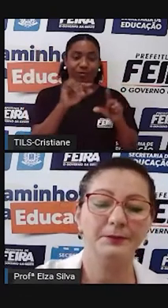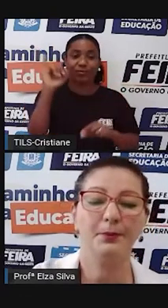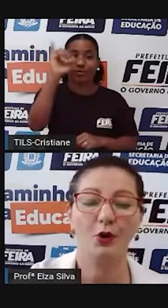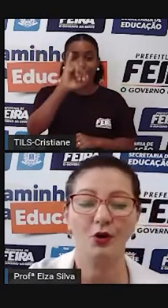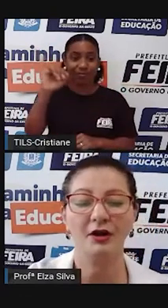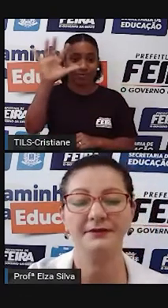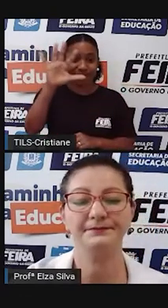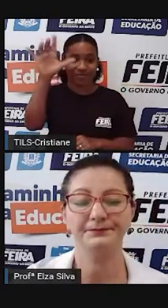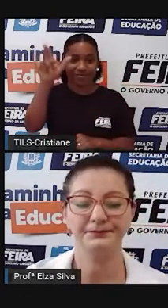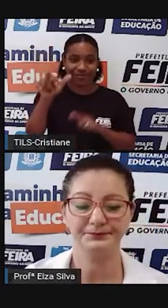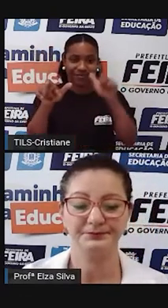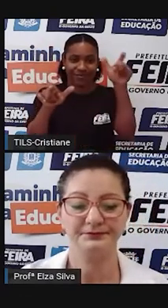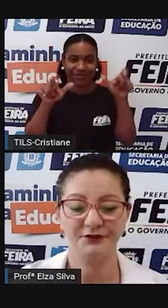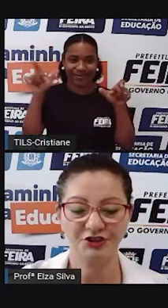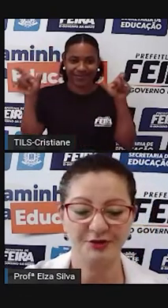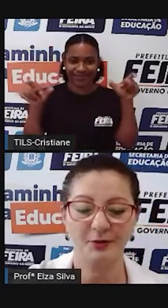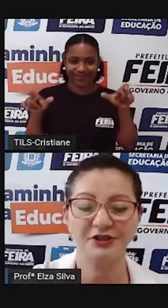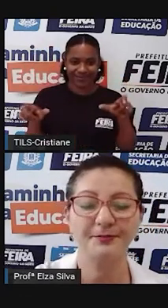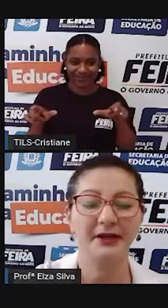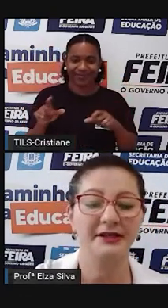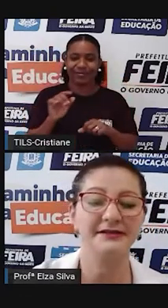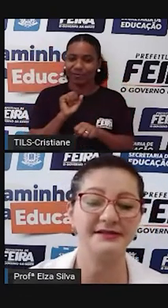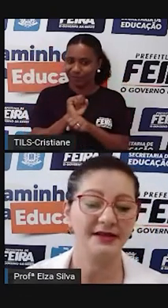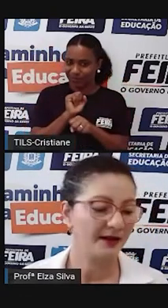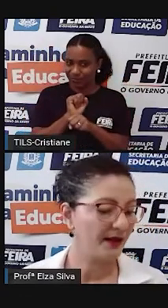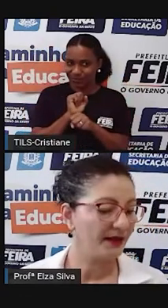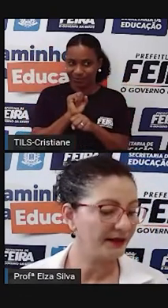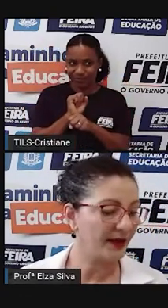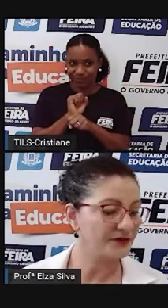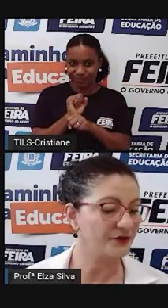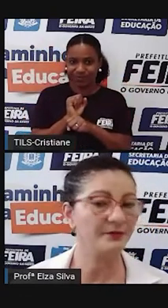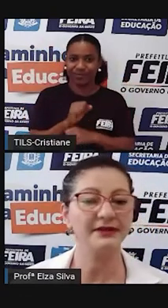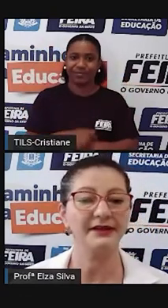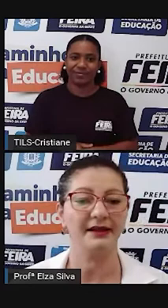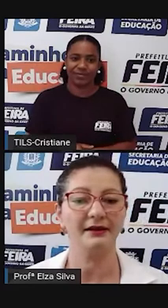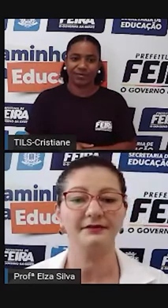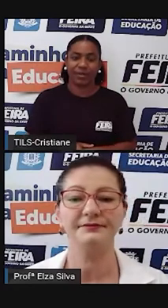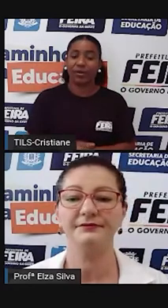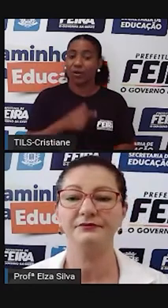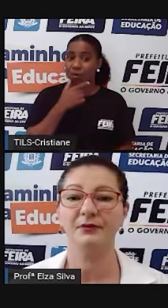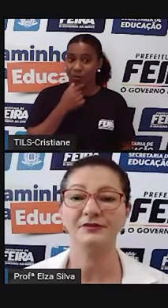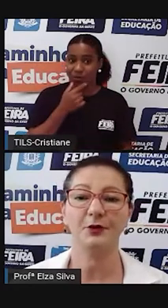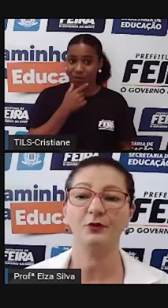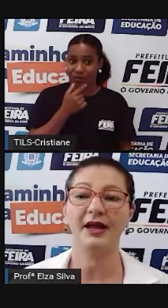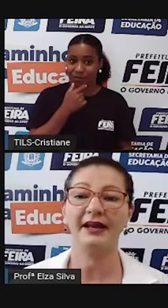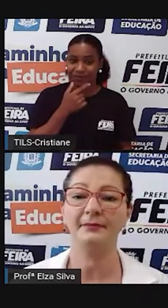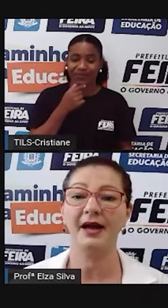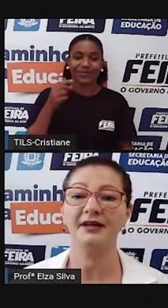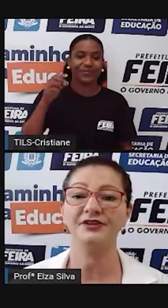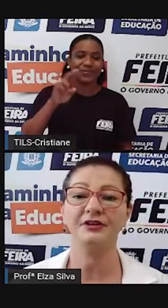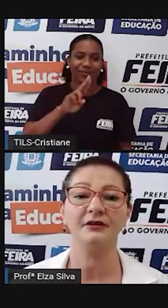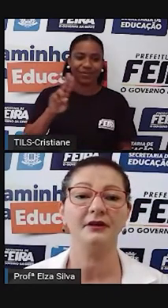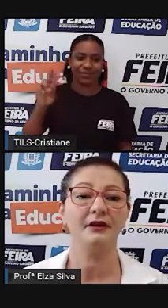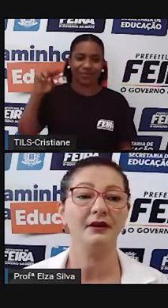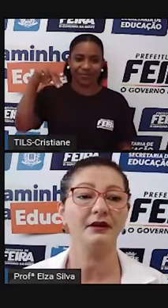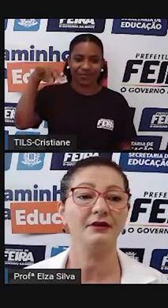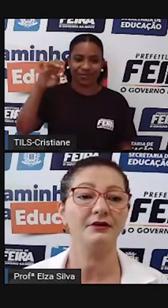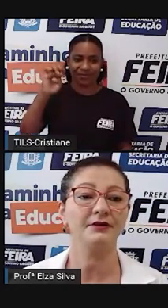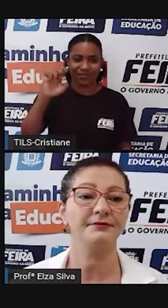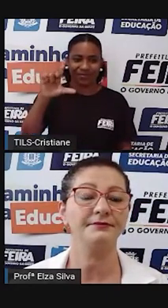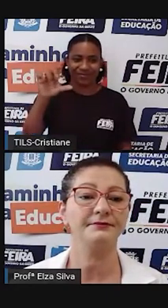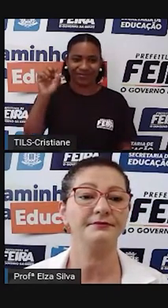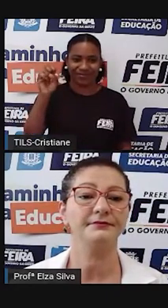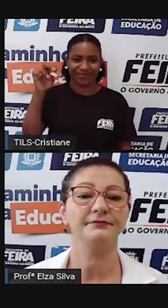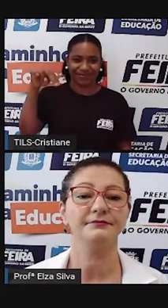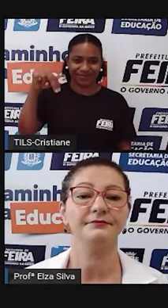então, por, just a moment, please, Nelson Mandela. Vamos procurar a imagem.